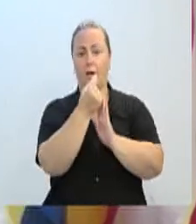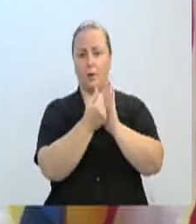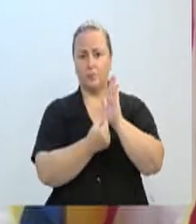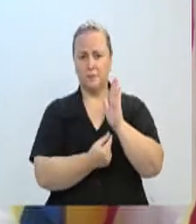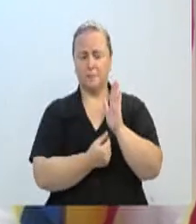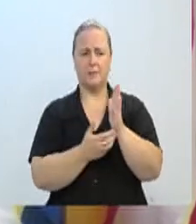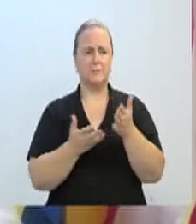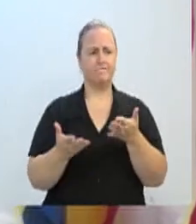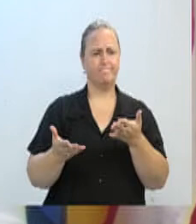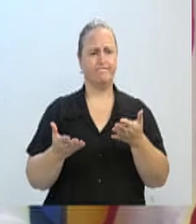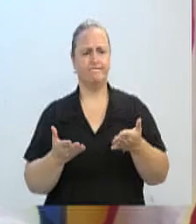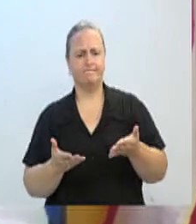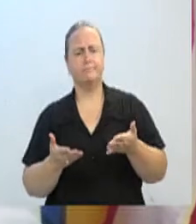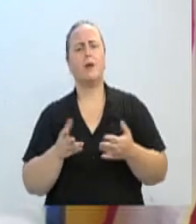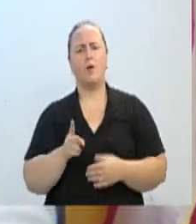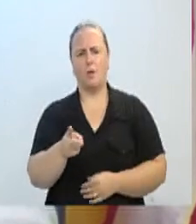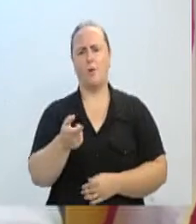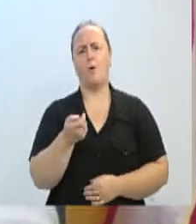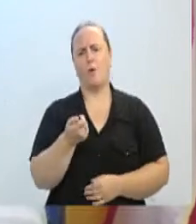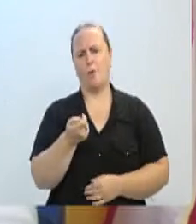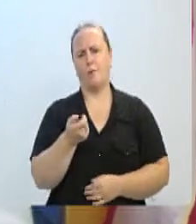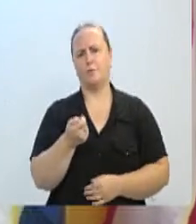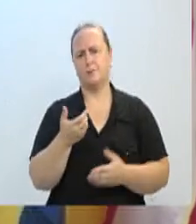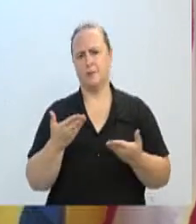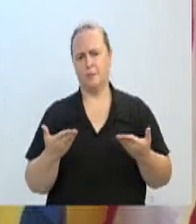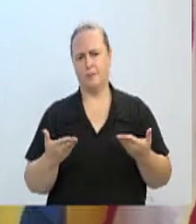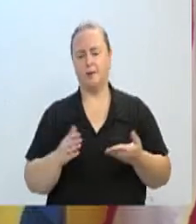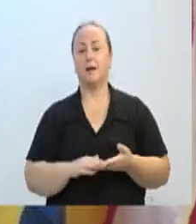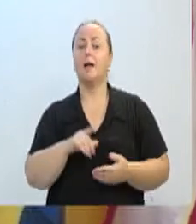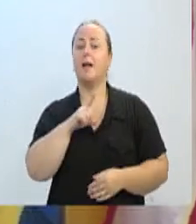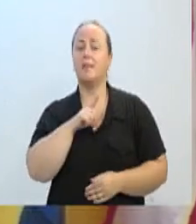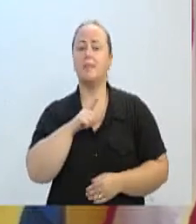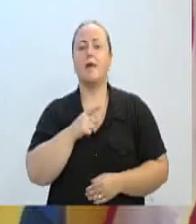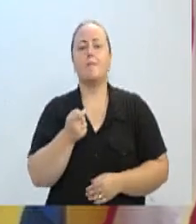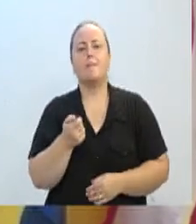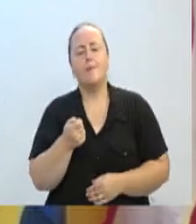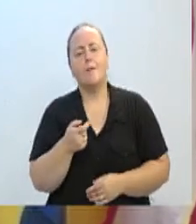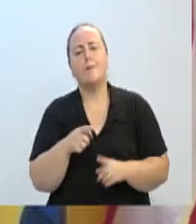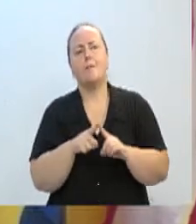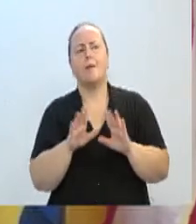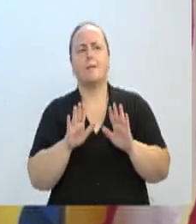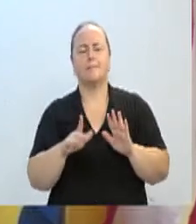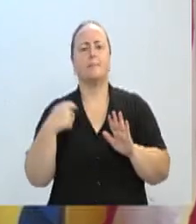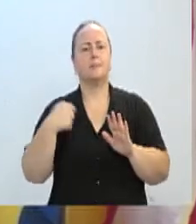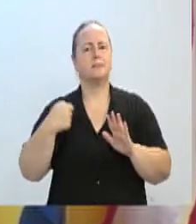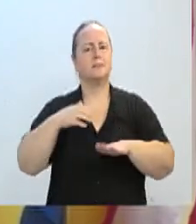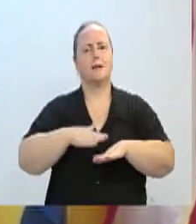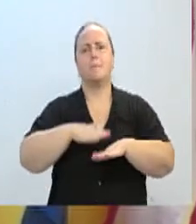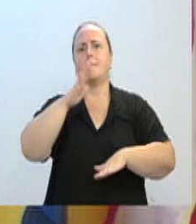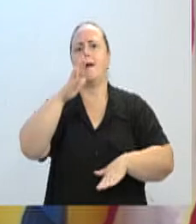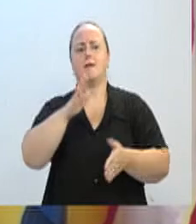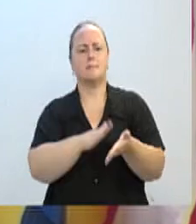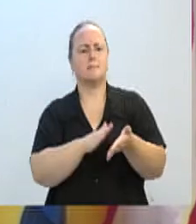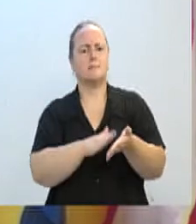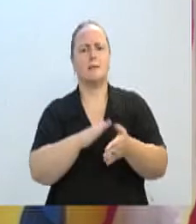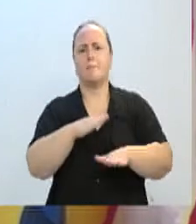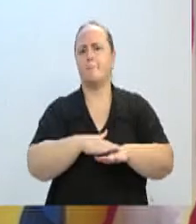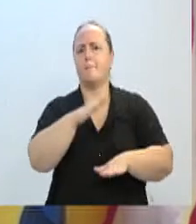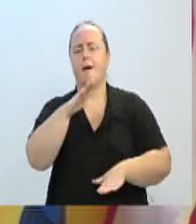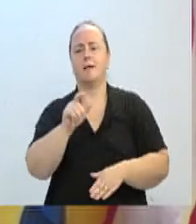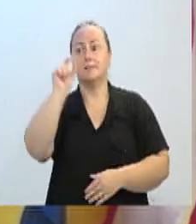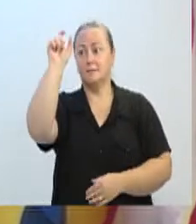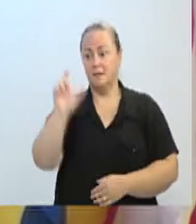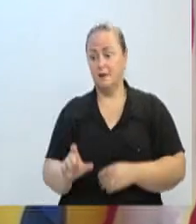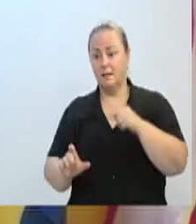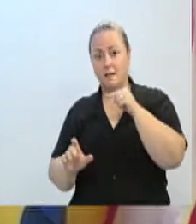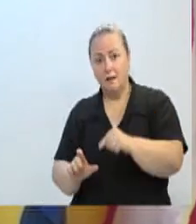muito aquém e continua aquém, embora a gente tenha um número X de investimento, nós precisamos de mais, e nós precisamos cobrar mais aqui, porque o atleta merece, está lá